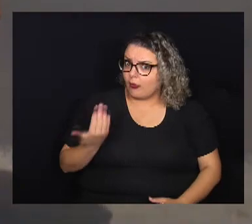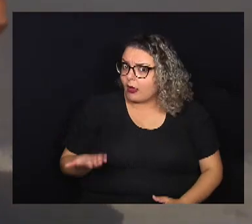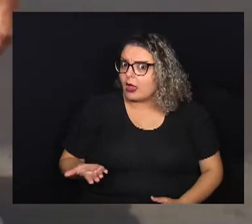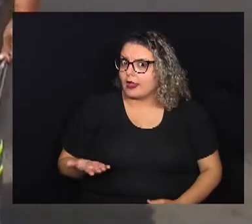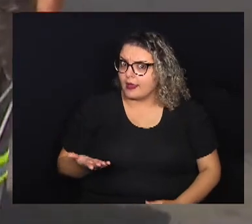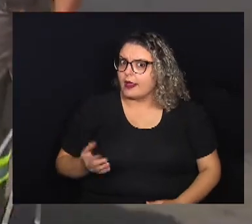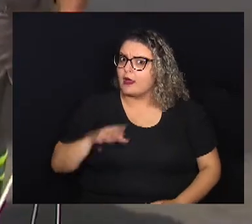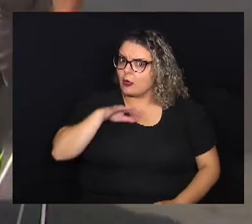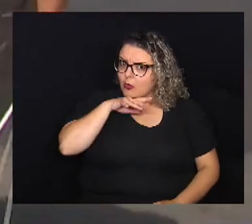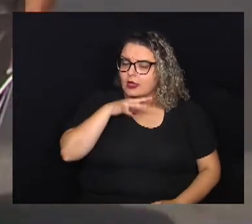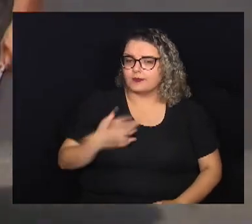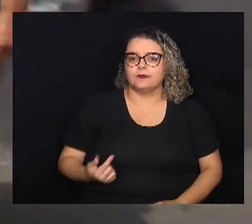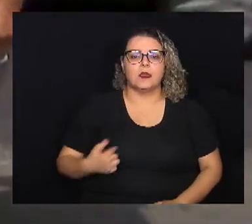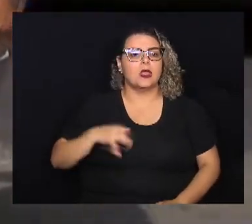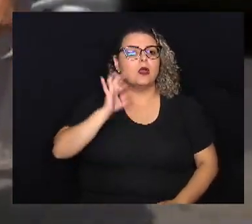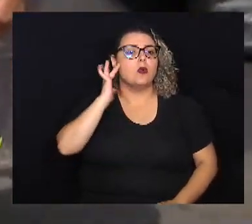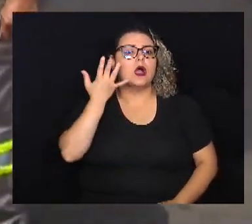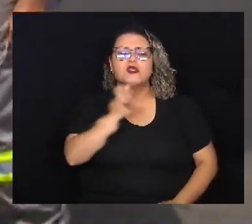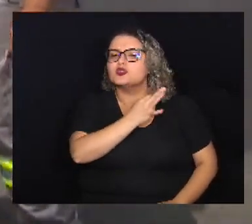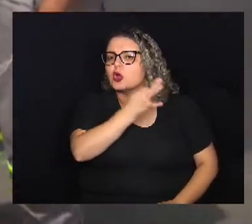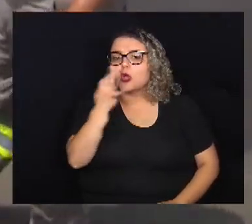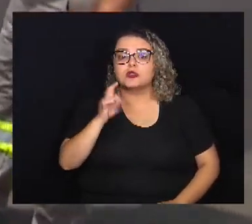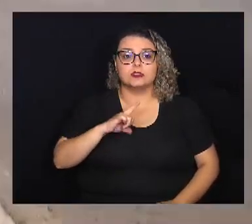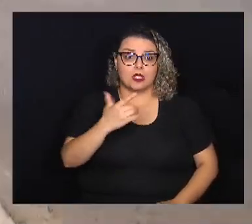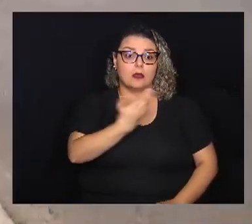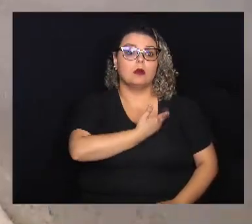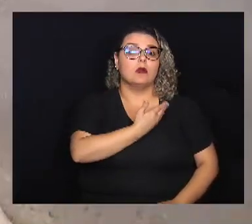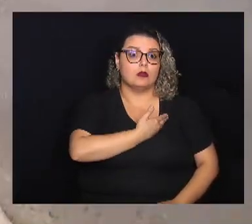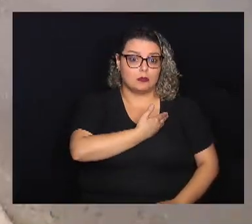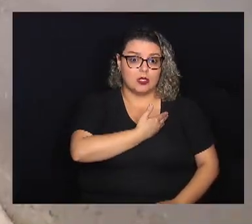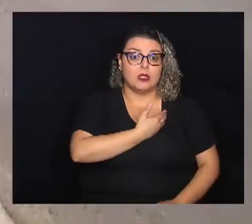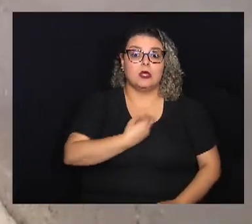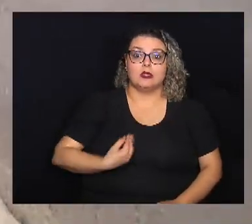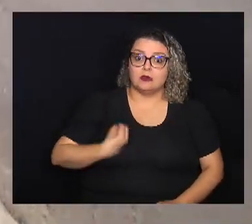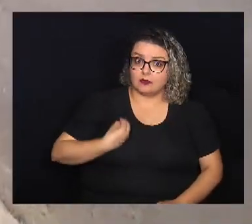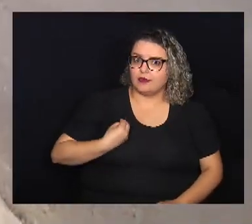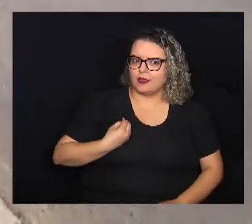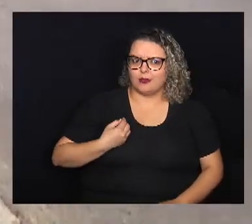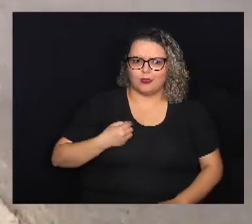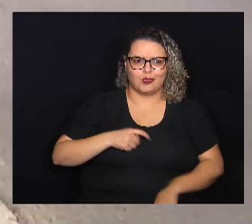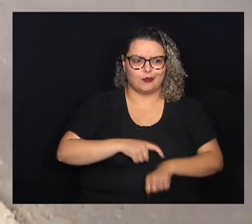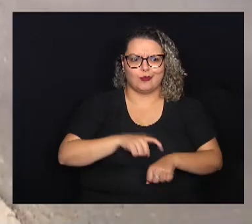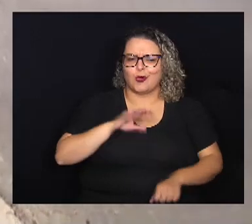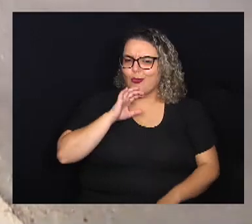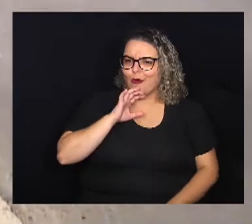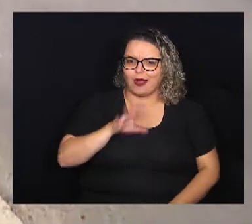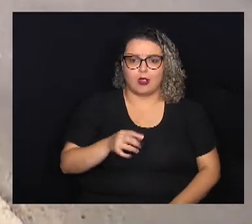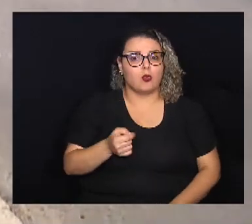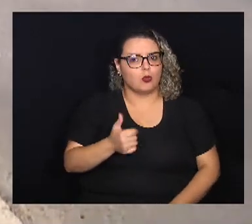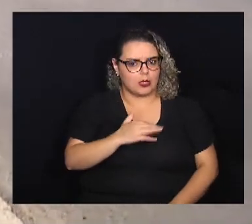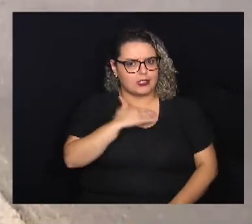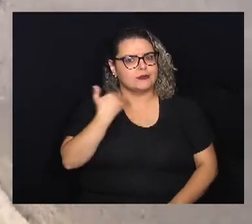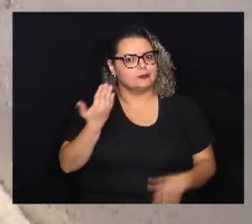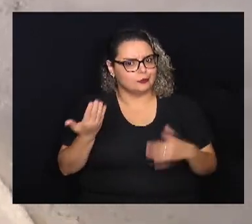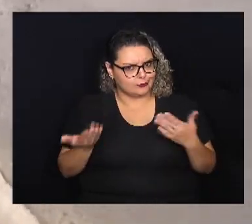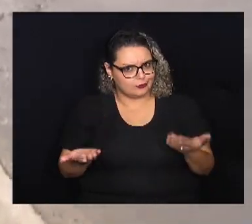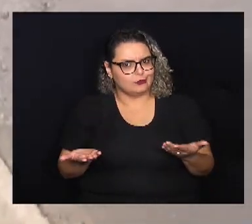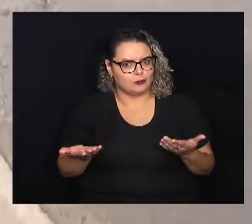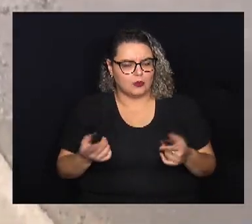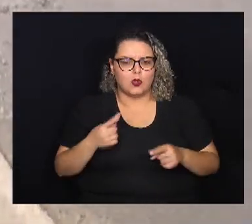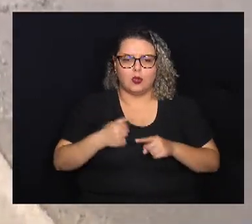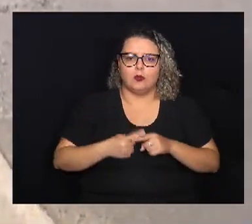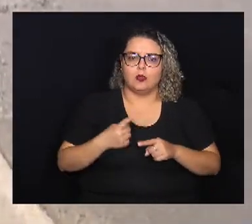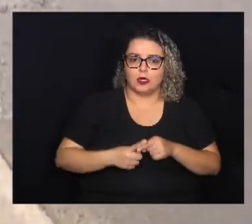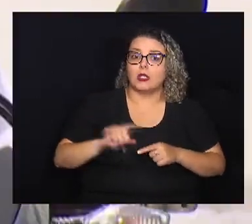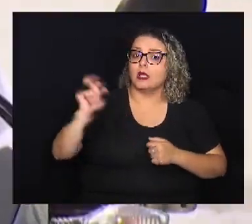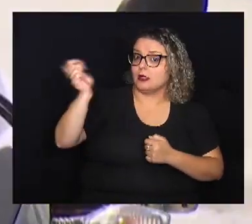mal. Eu acho ótimo porque eu tenho uma amiga que já passou por uma situação horrível, que ela quase morreu, assim, né? Por causa de